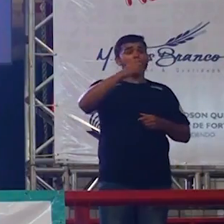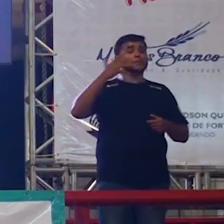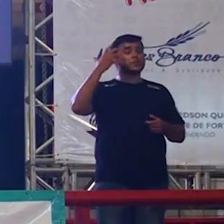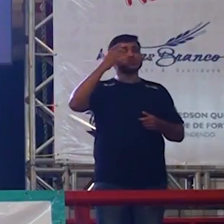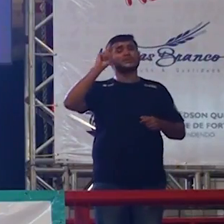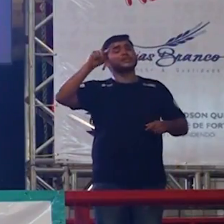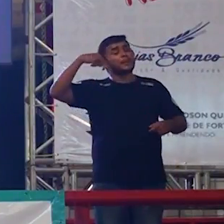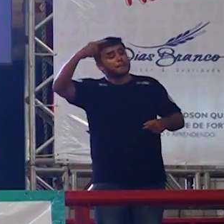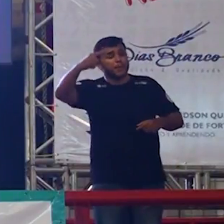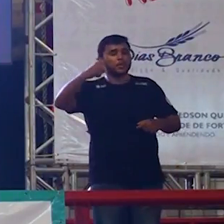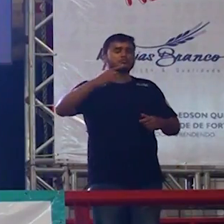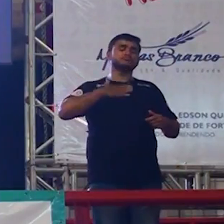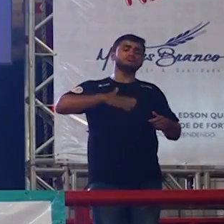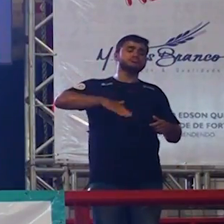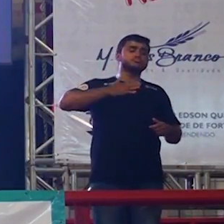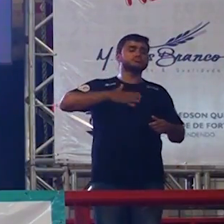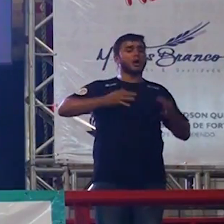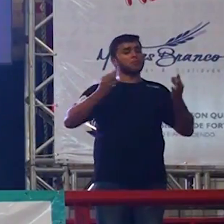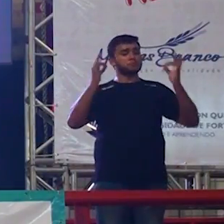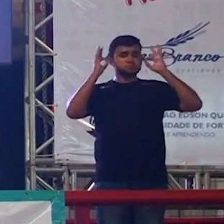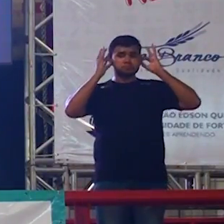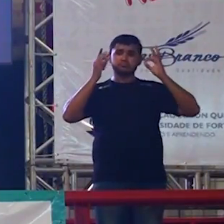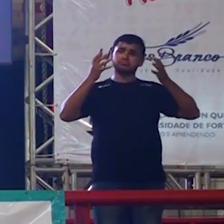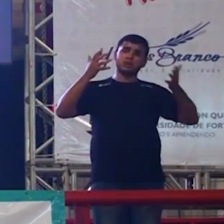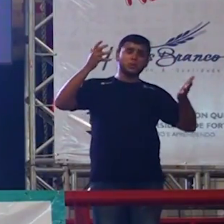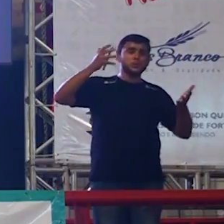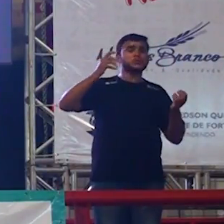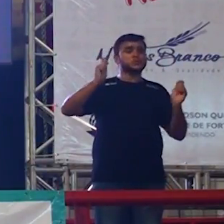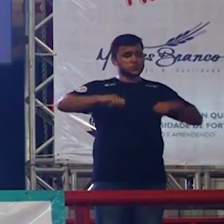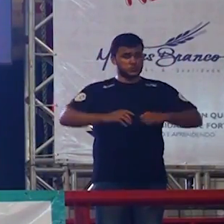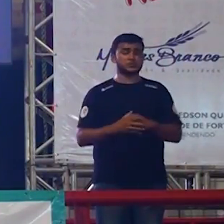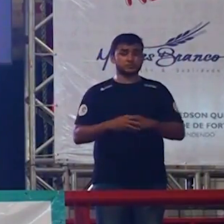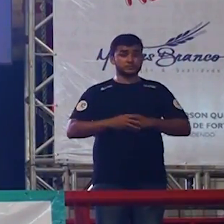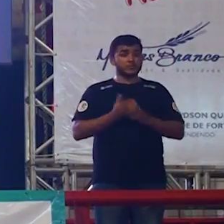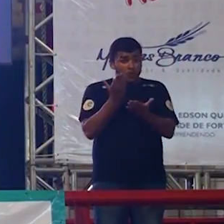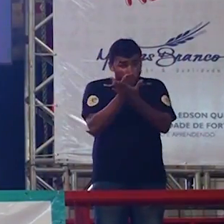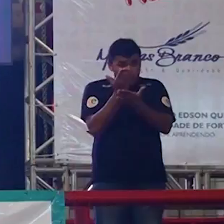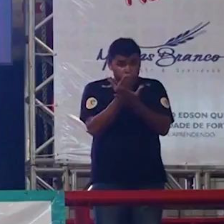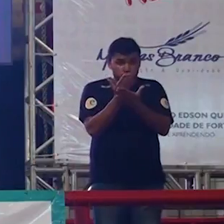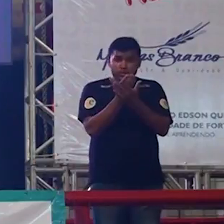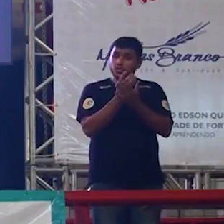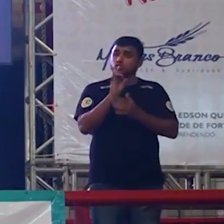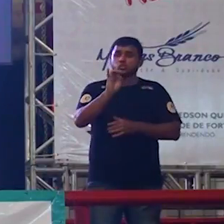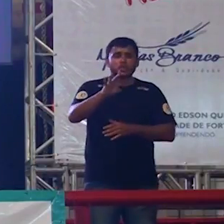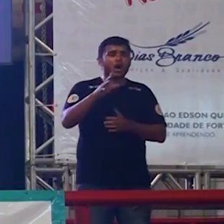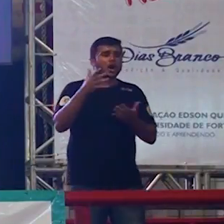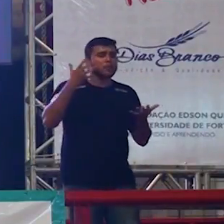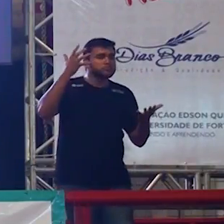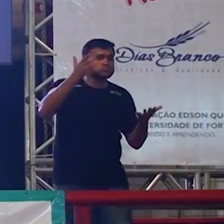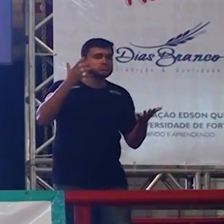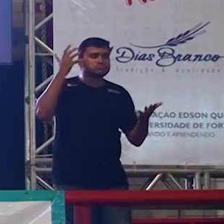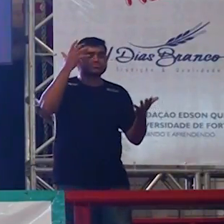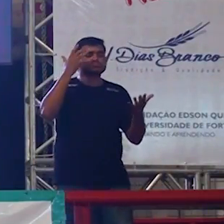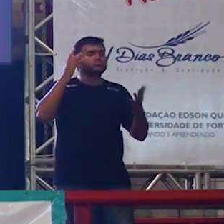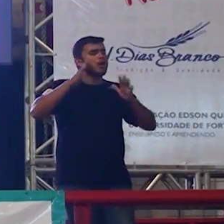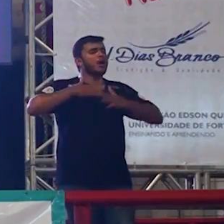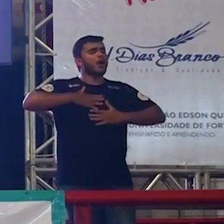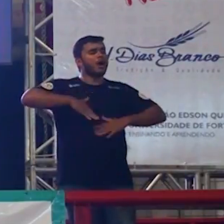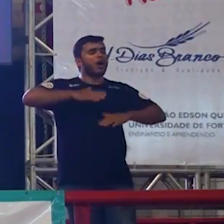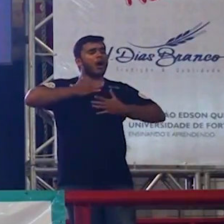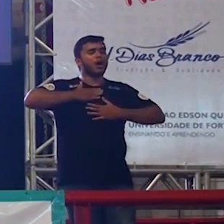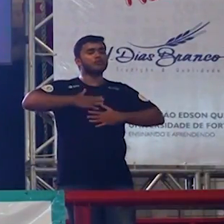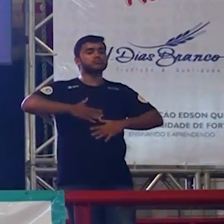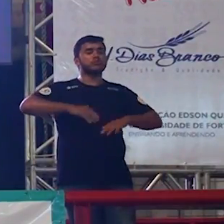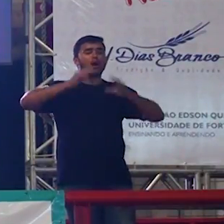no outro momento, ok? Então na hora do estudo, somente música clássica ou música